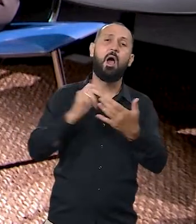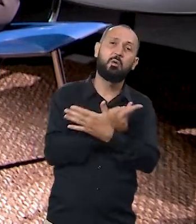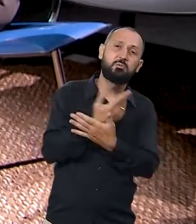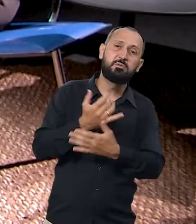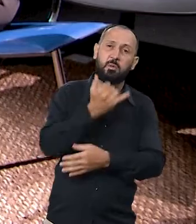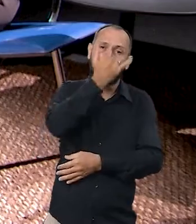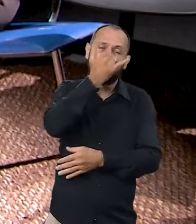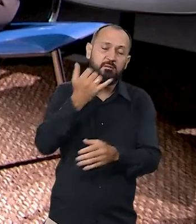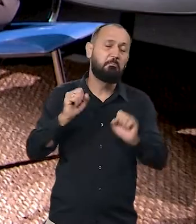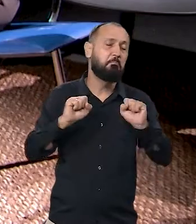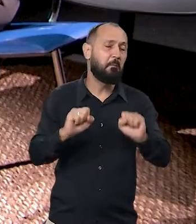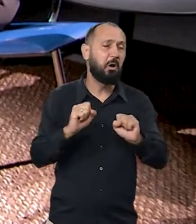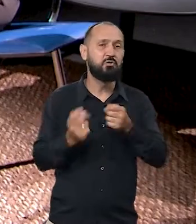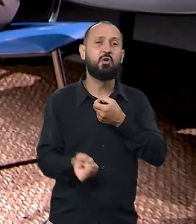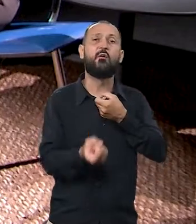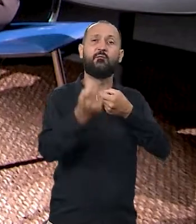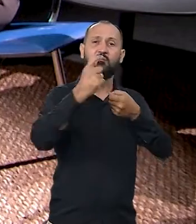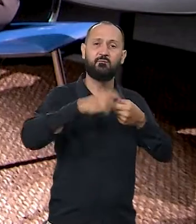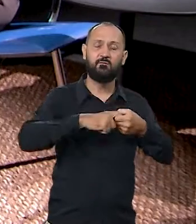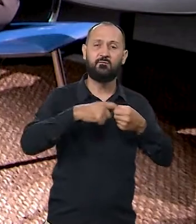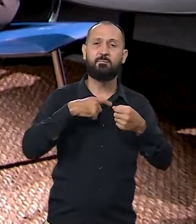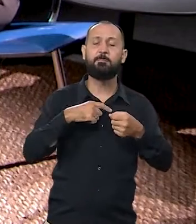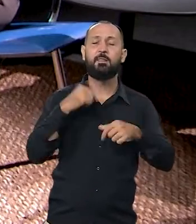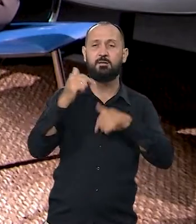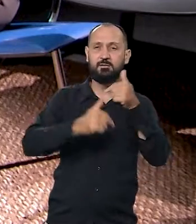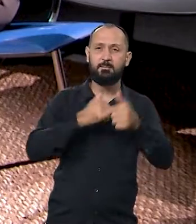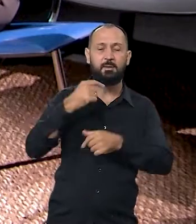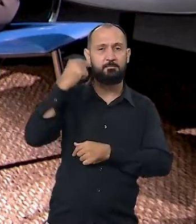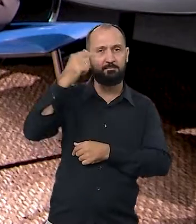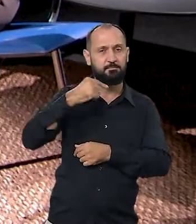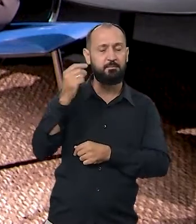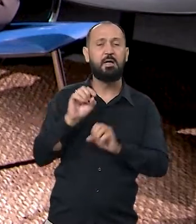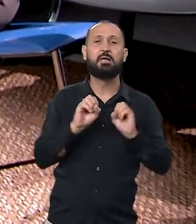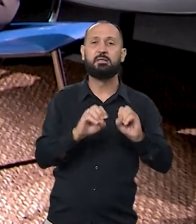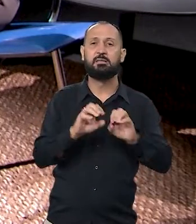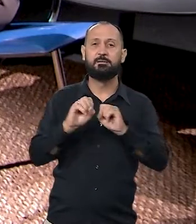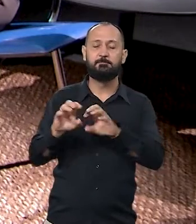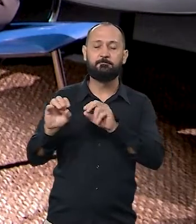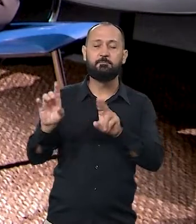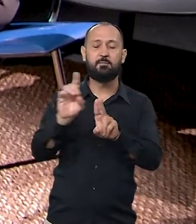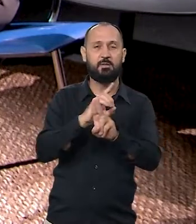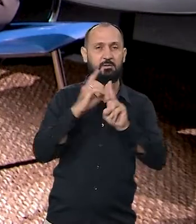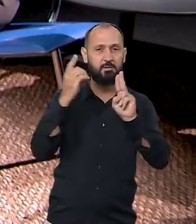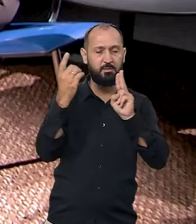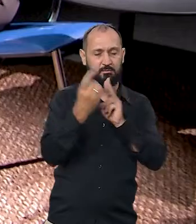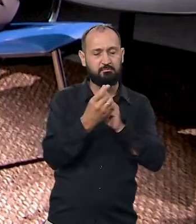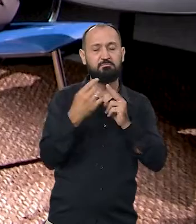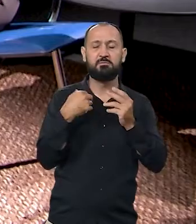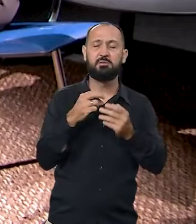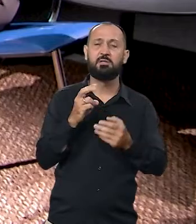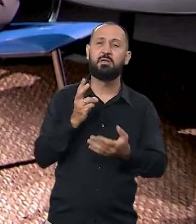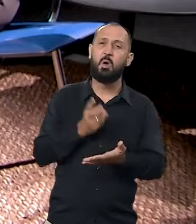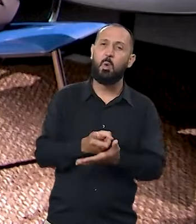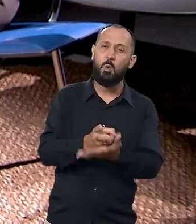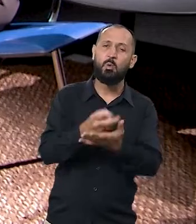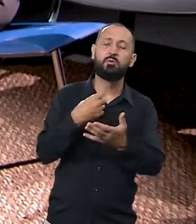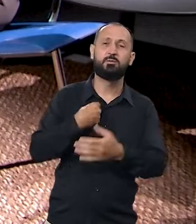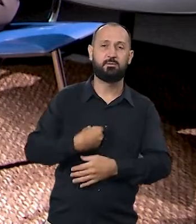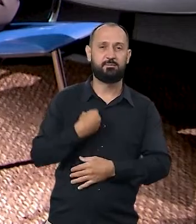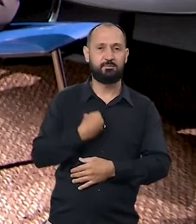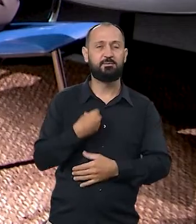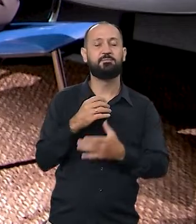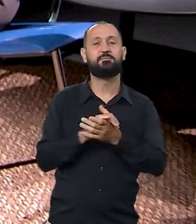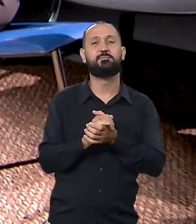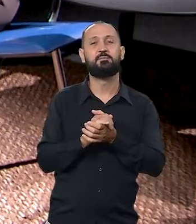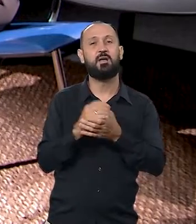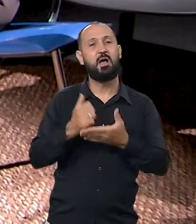eu estava preparado, se eventualmente nós tivéssemos, eu retornaria para o meu escritório de advocacia, para as aulas na Universidade Federal e continuaria